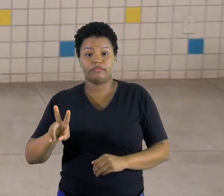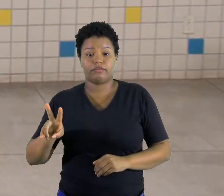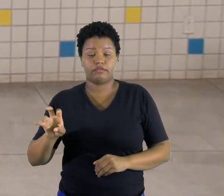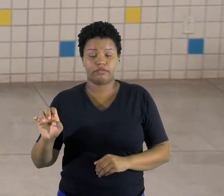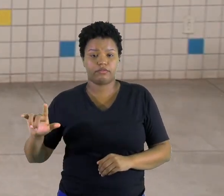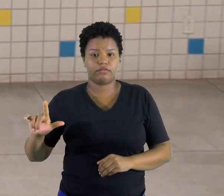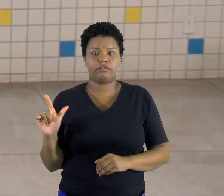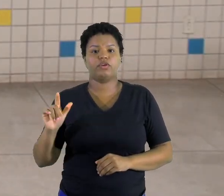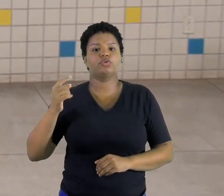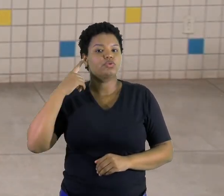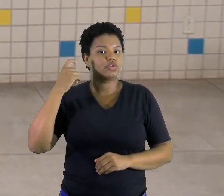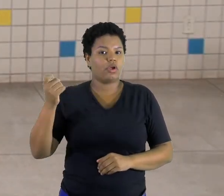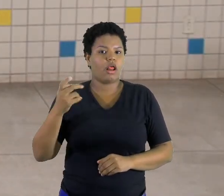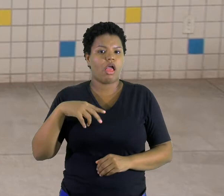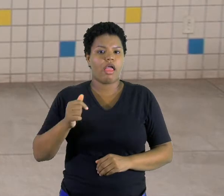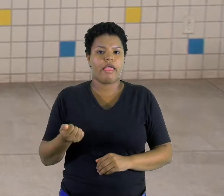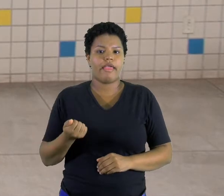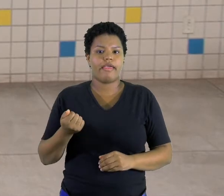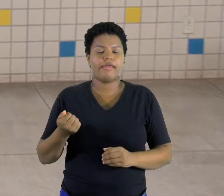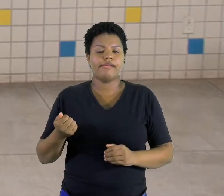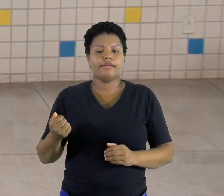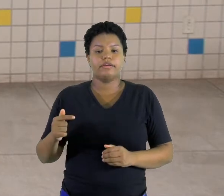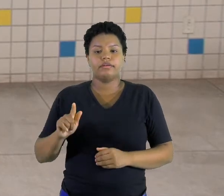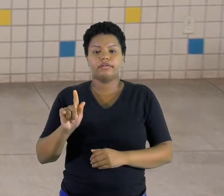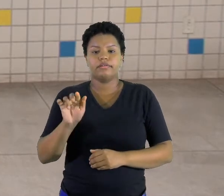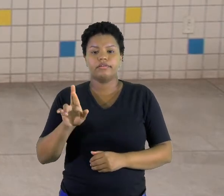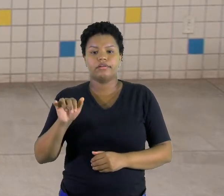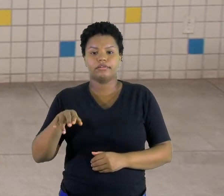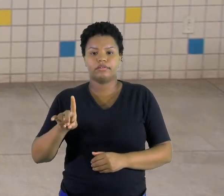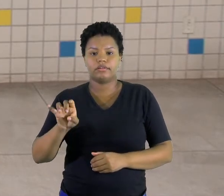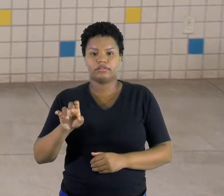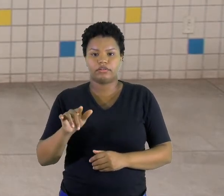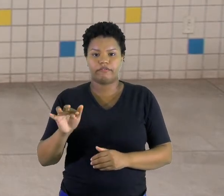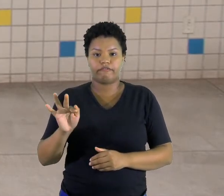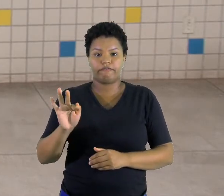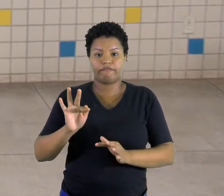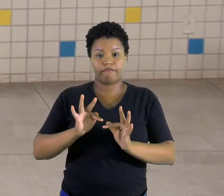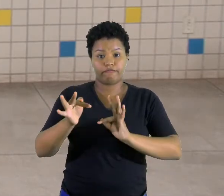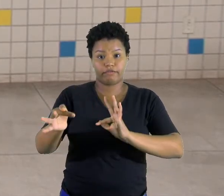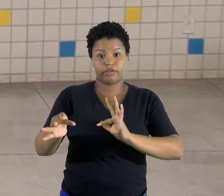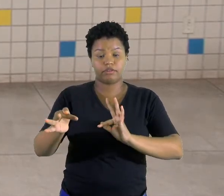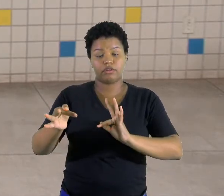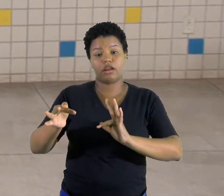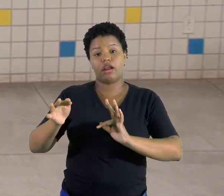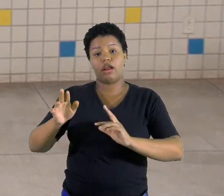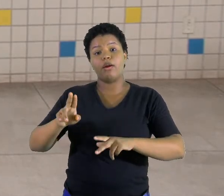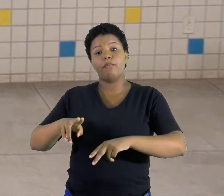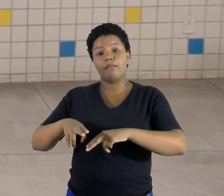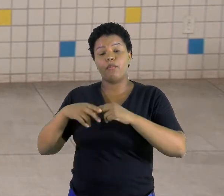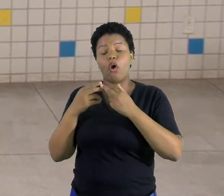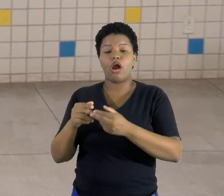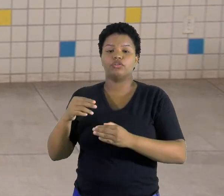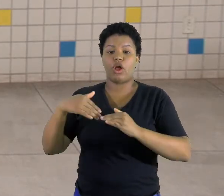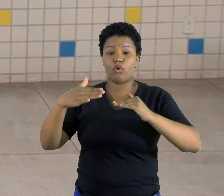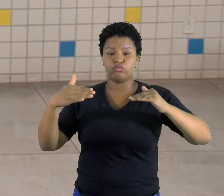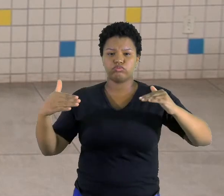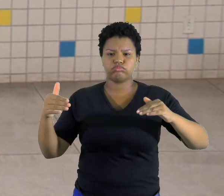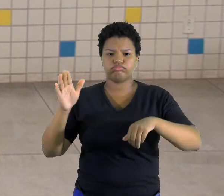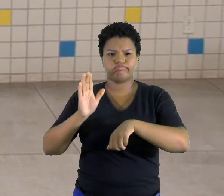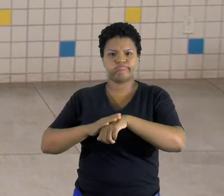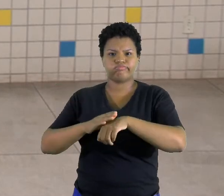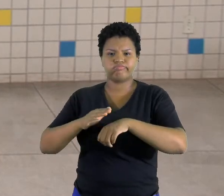física relacionada com a sensação auditiva que a onda sonora provoca. É o que eu falei para vocês. Os